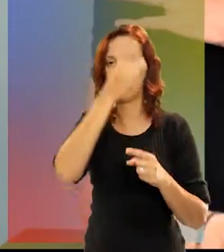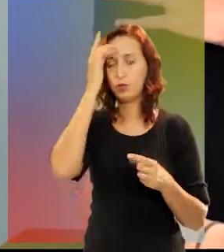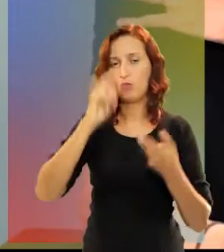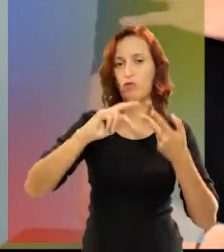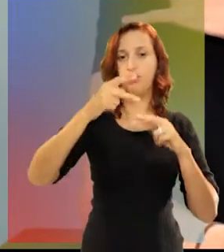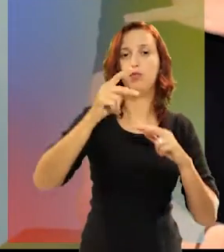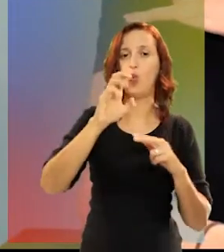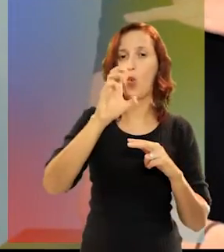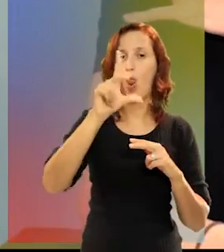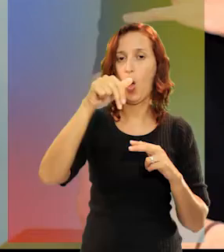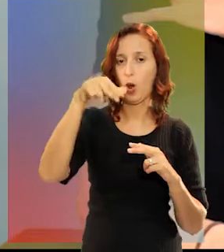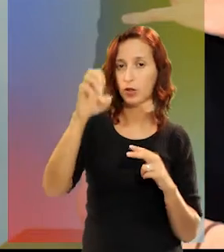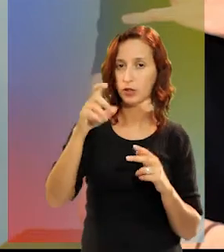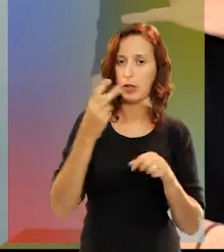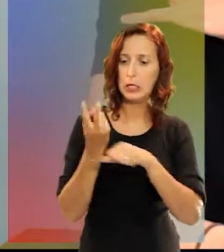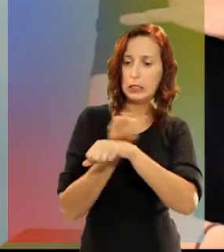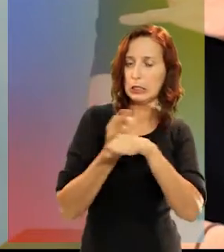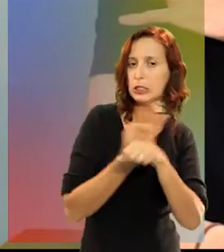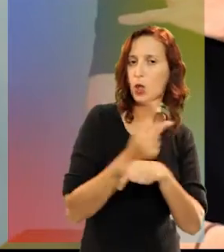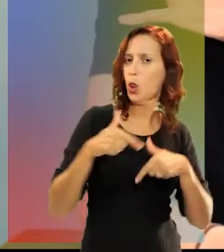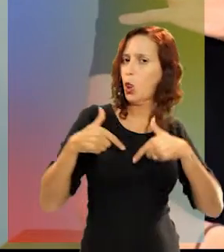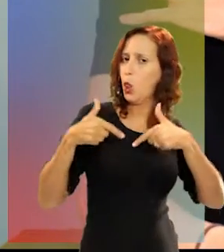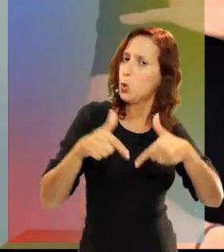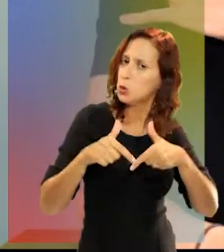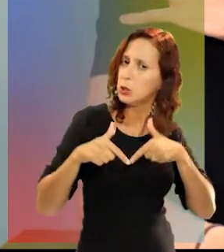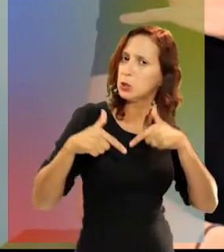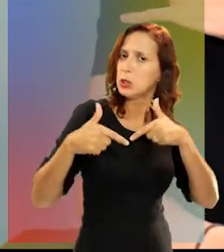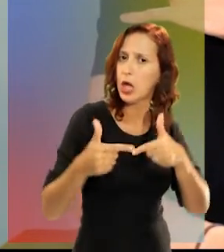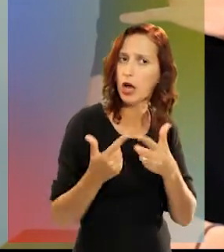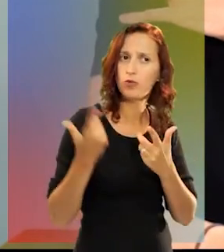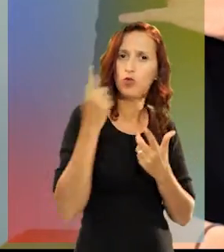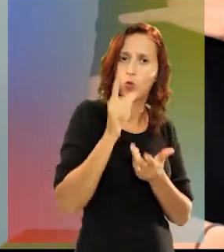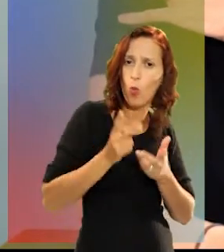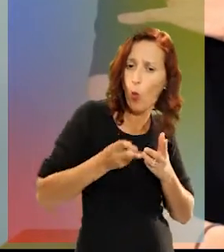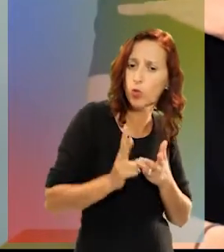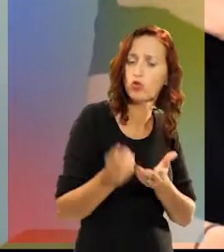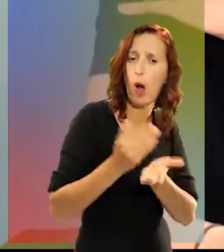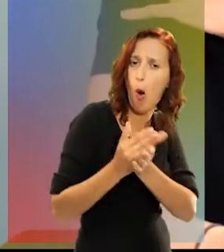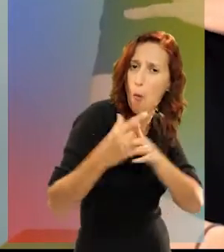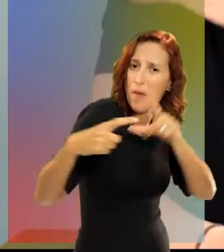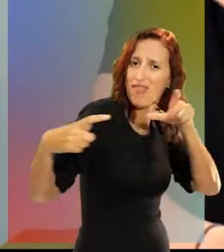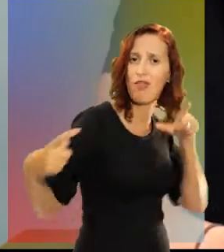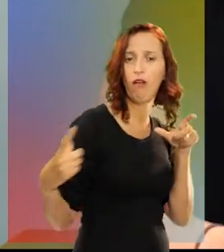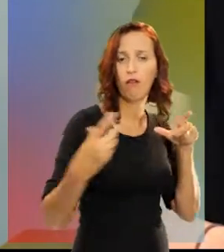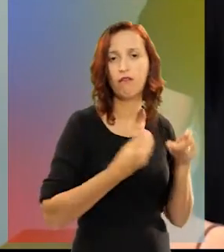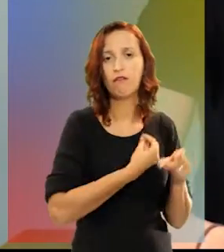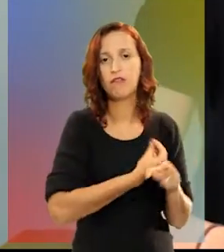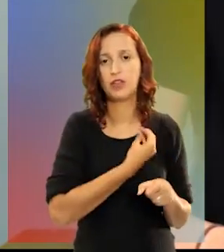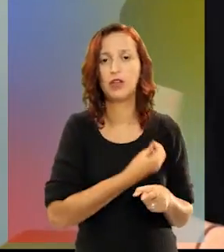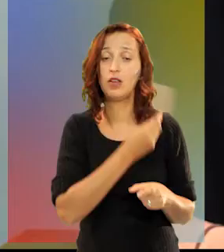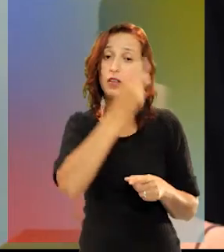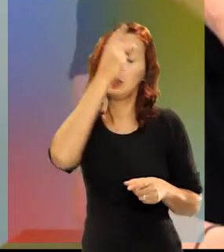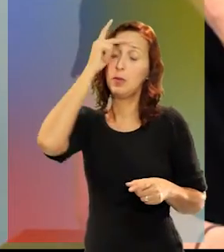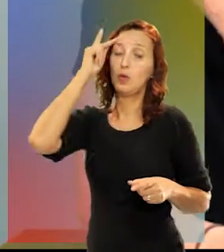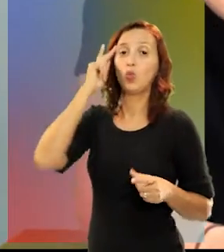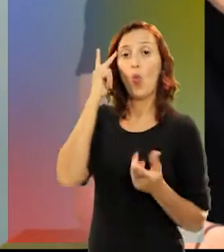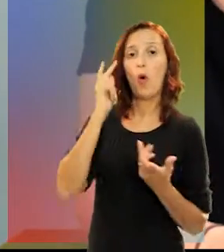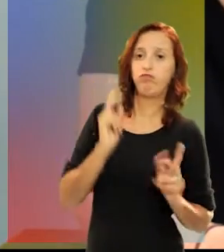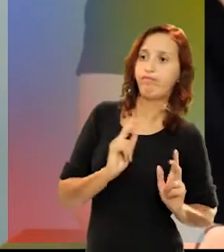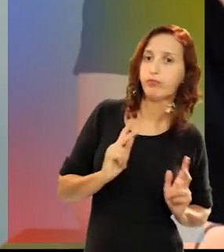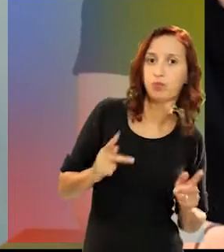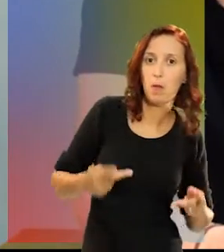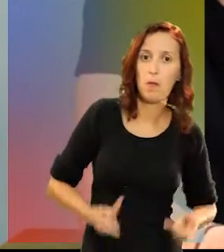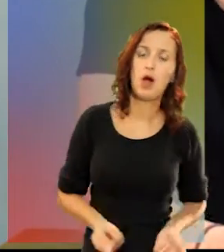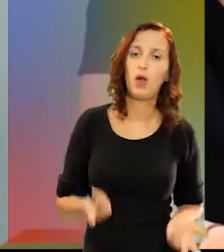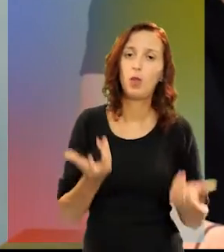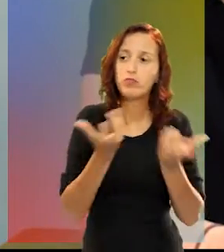eles estavam ali lutando, eles estavam em busca de uma tentativa de prolongar a vida, né? E os seres humanos também estavam em